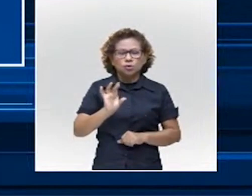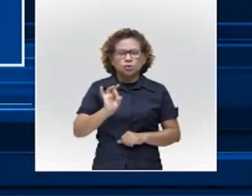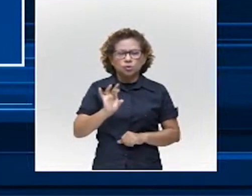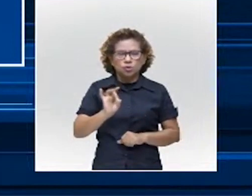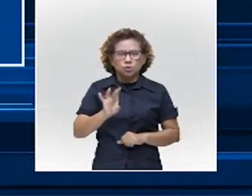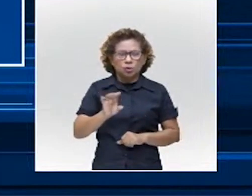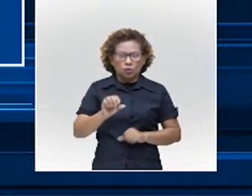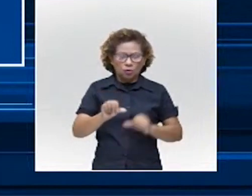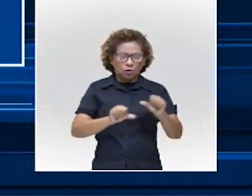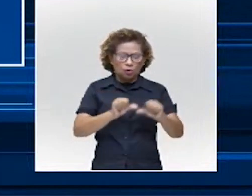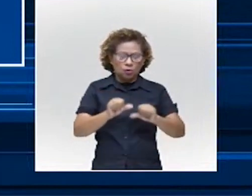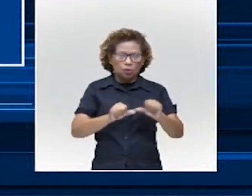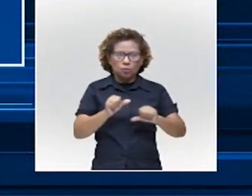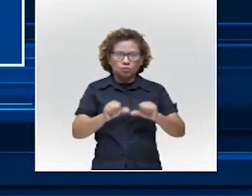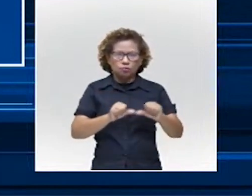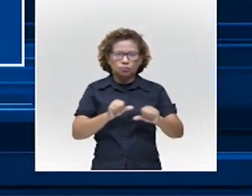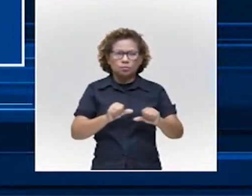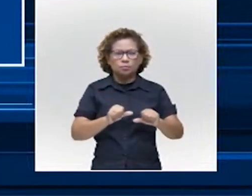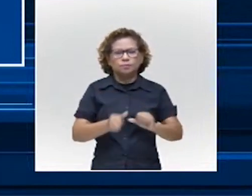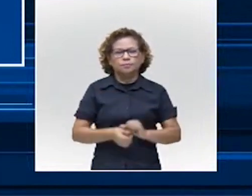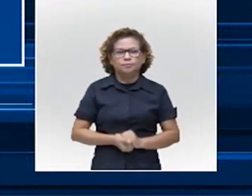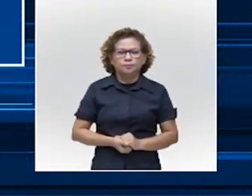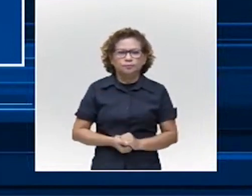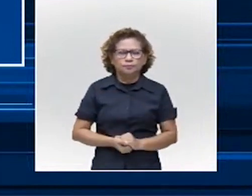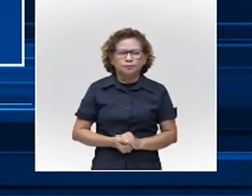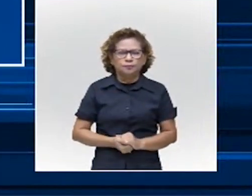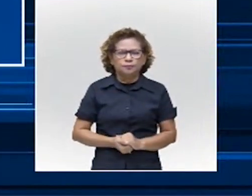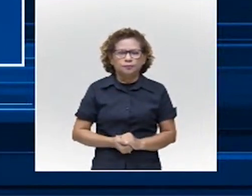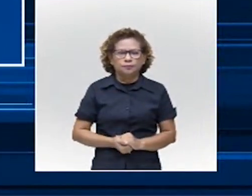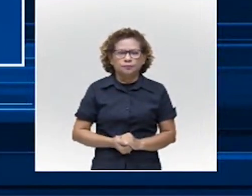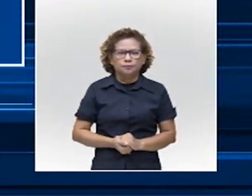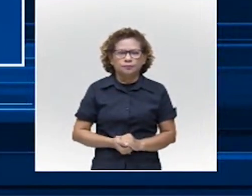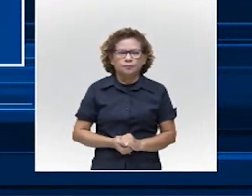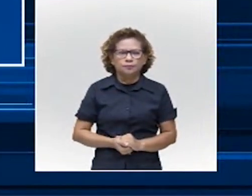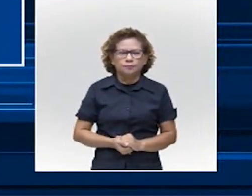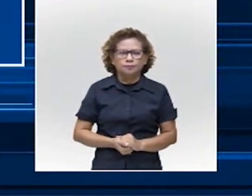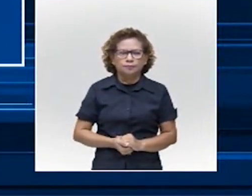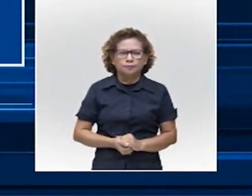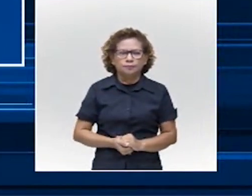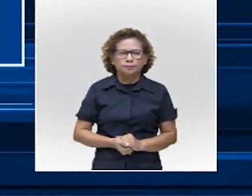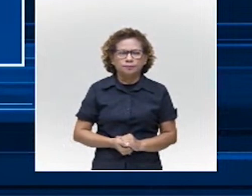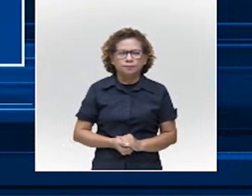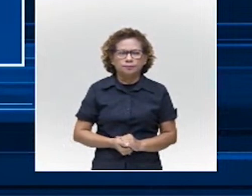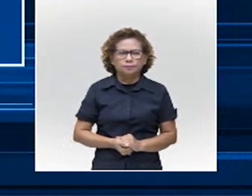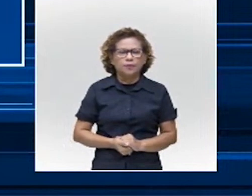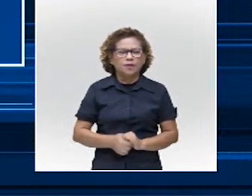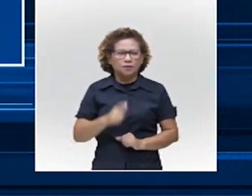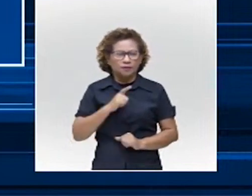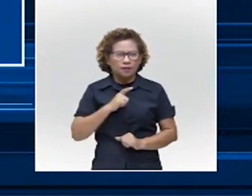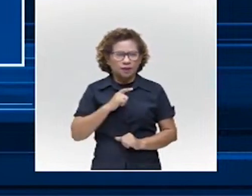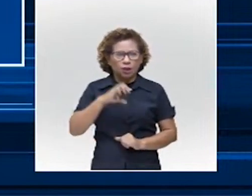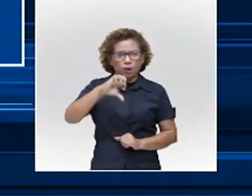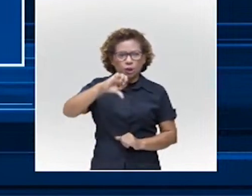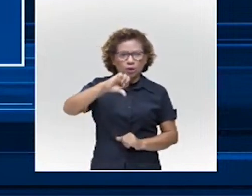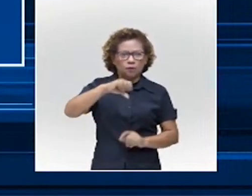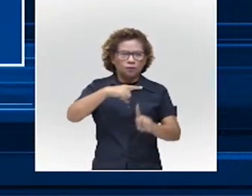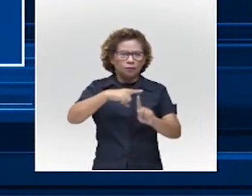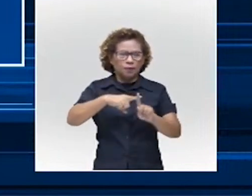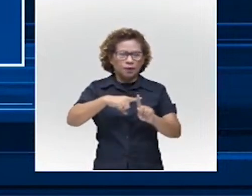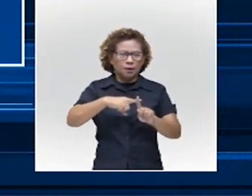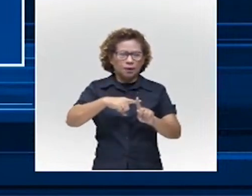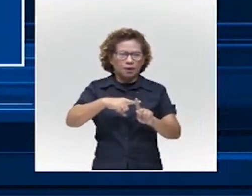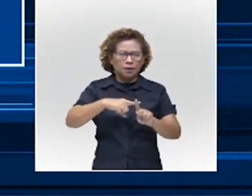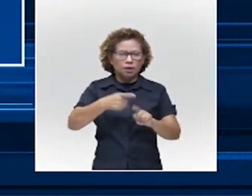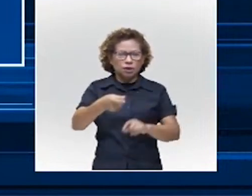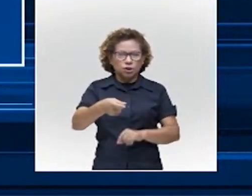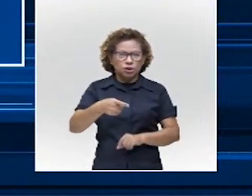de posição, certo? Então, nós teremos... Opa! Então, nós teremos 9 mais x ao quadrado, que é